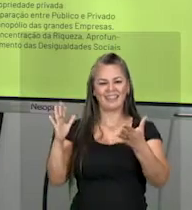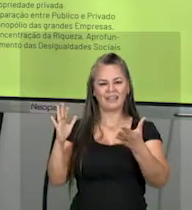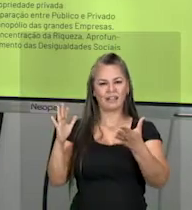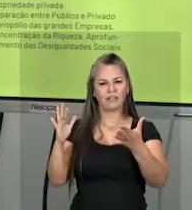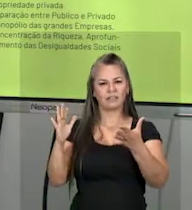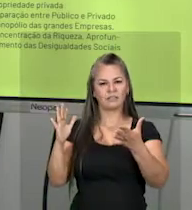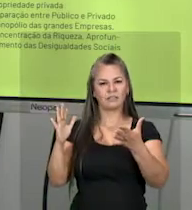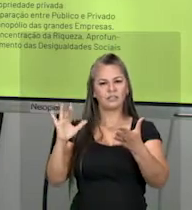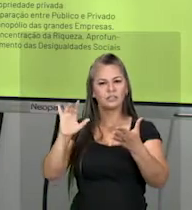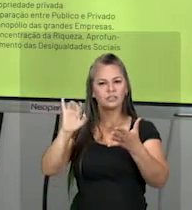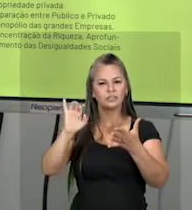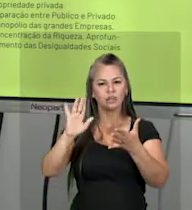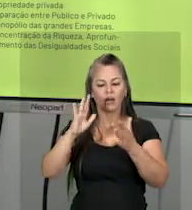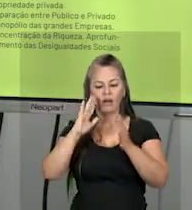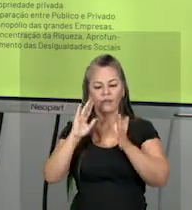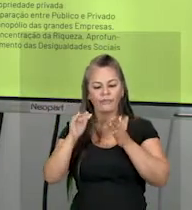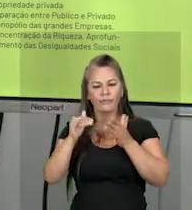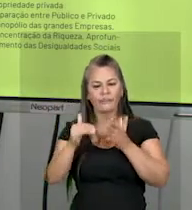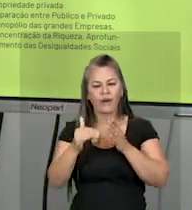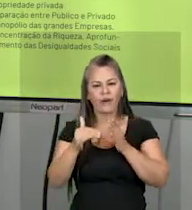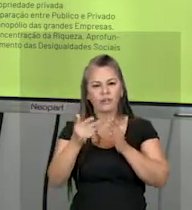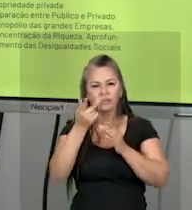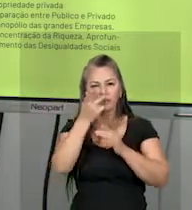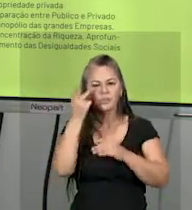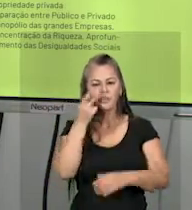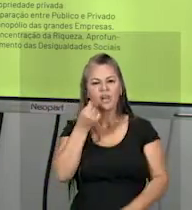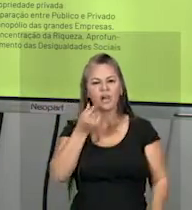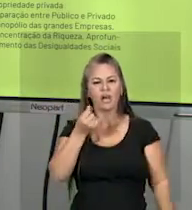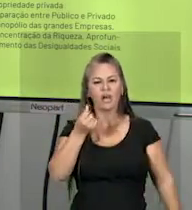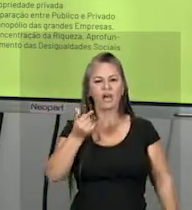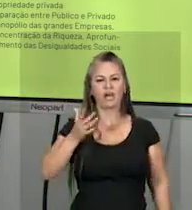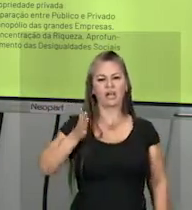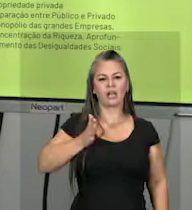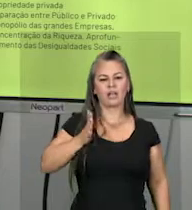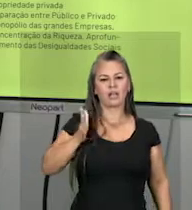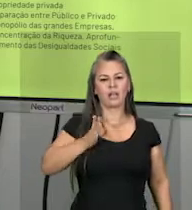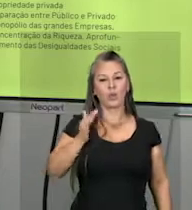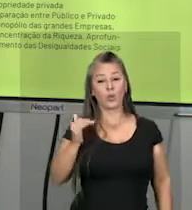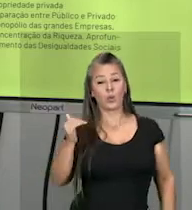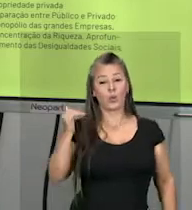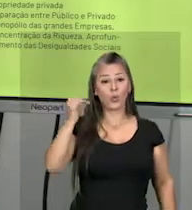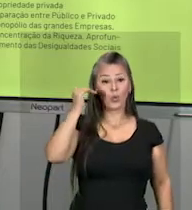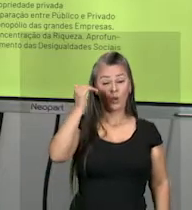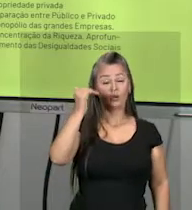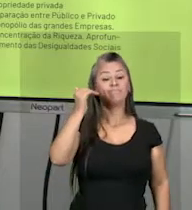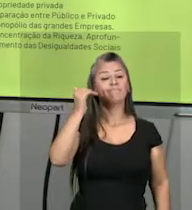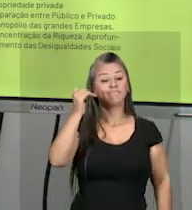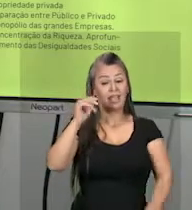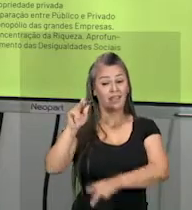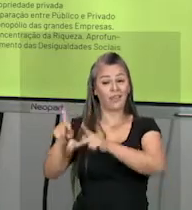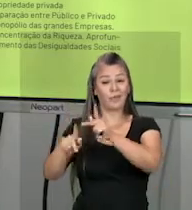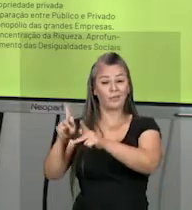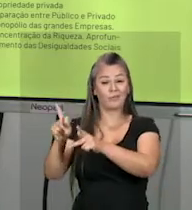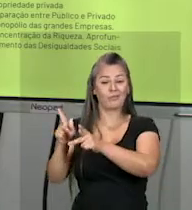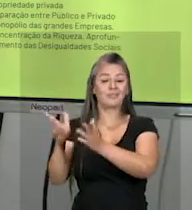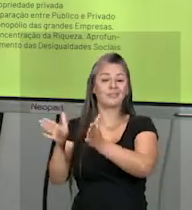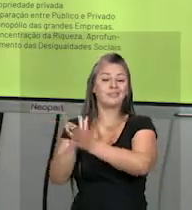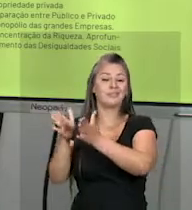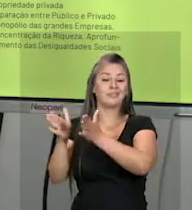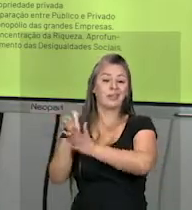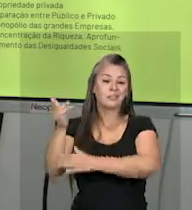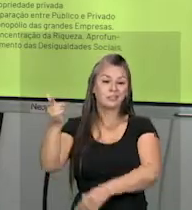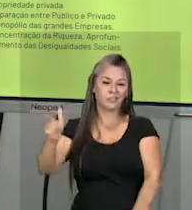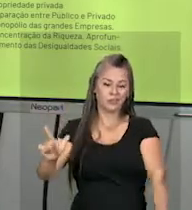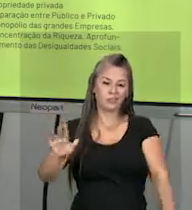apenas para os mais ricos, para os grandes proprietários, para a grande burguesia, né? Então, ocorre o monopólio das